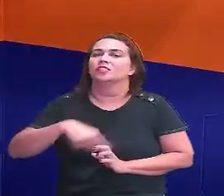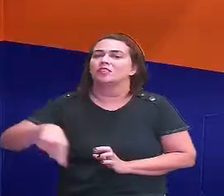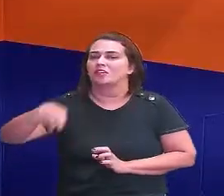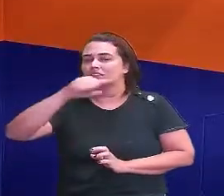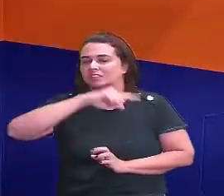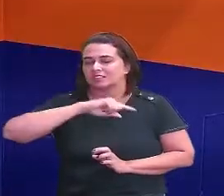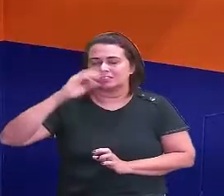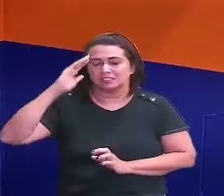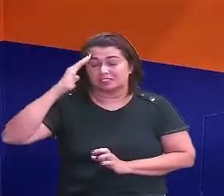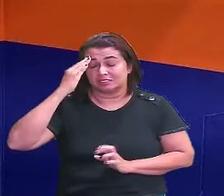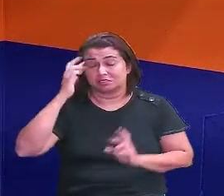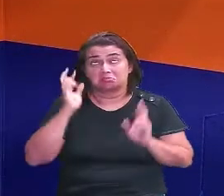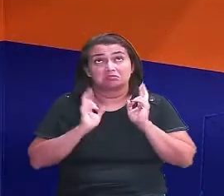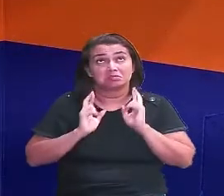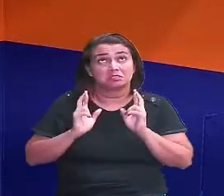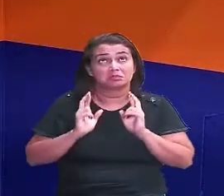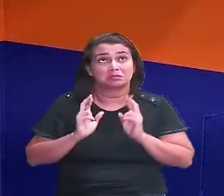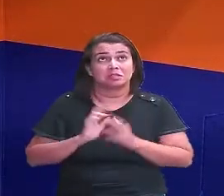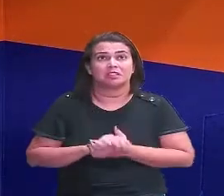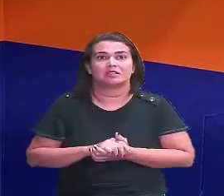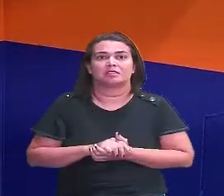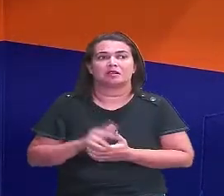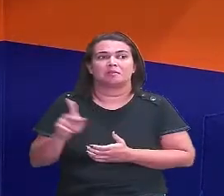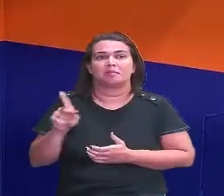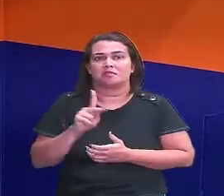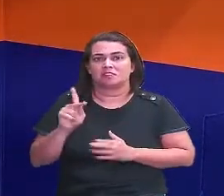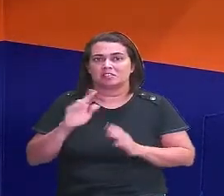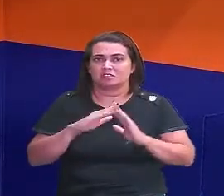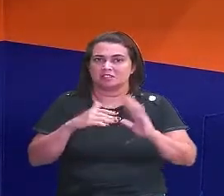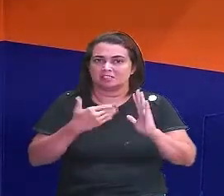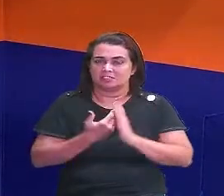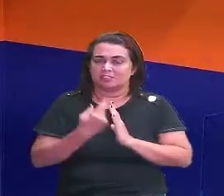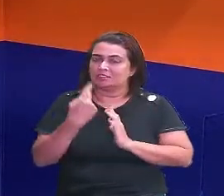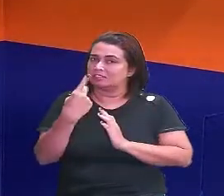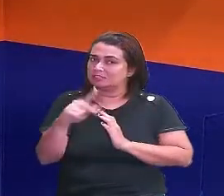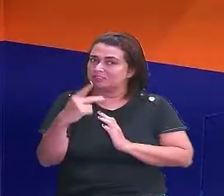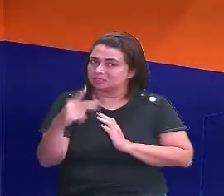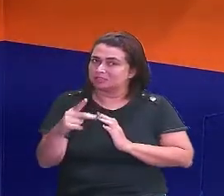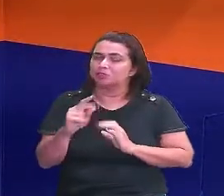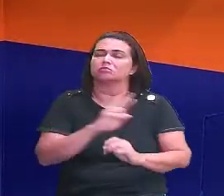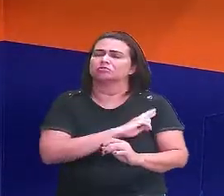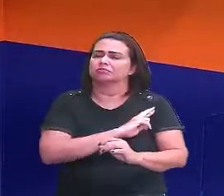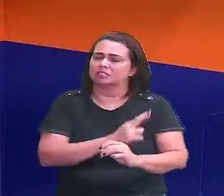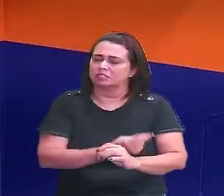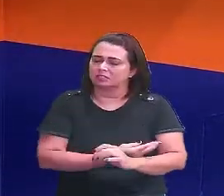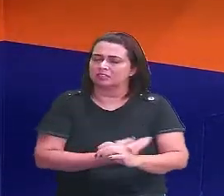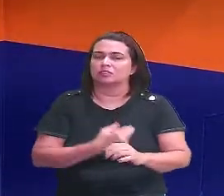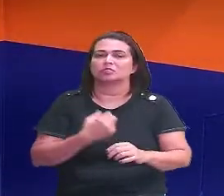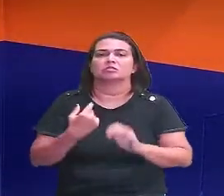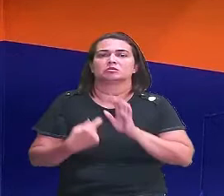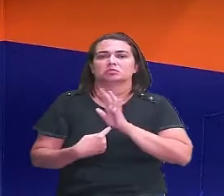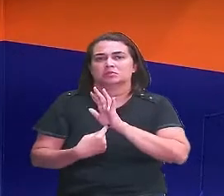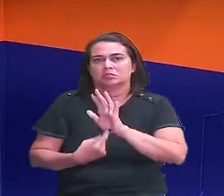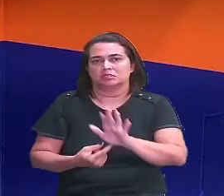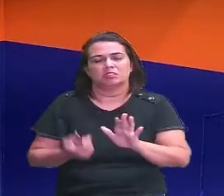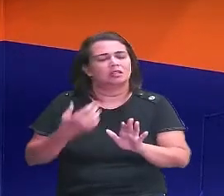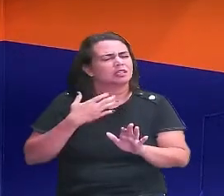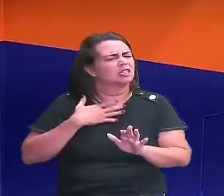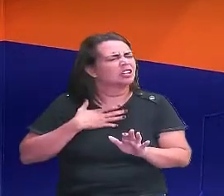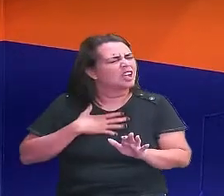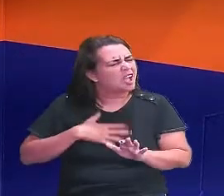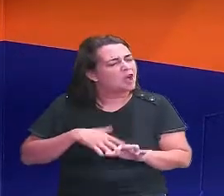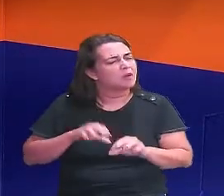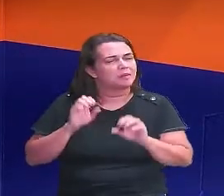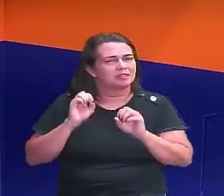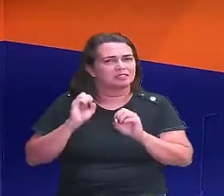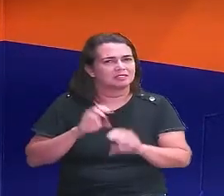compreendido um pouquinho. A professora de vocês também vai reforçar isso na sala de aula. Vai trabalhar com mais tempo, tá?